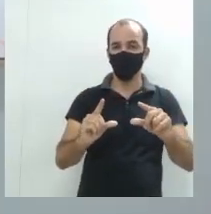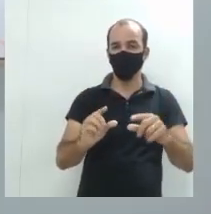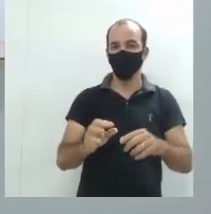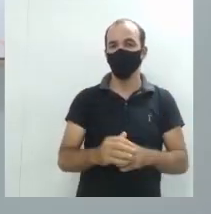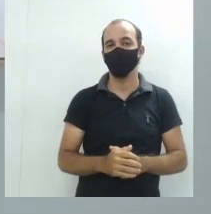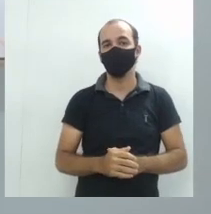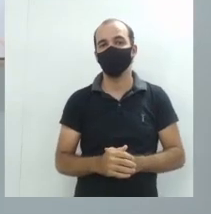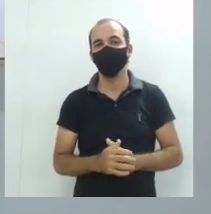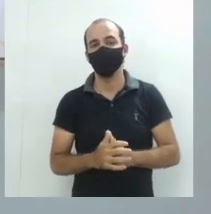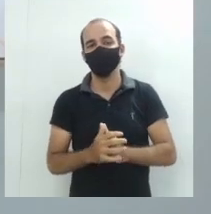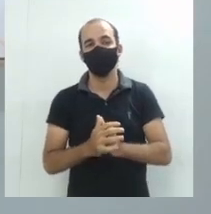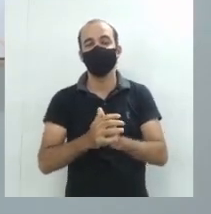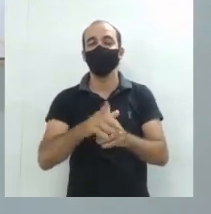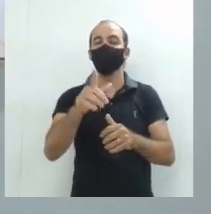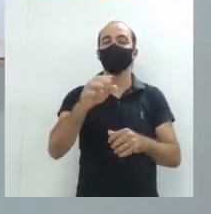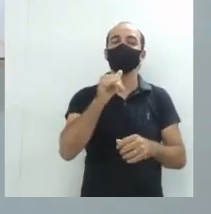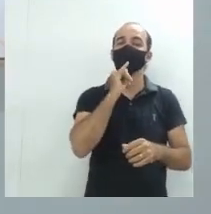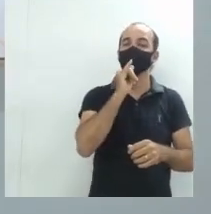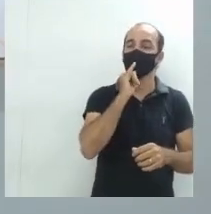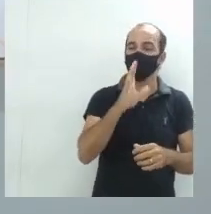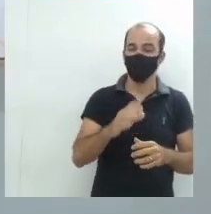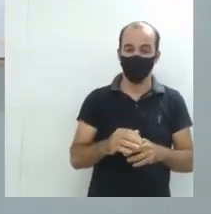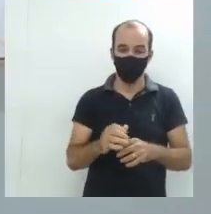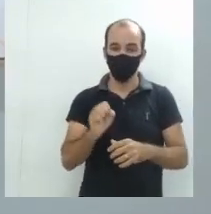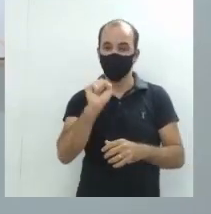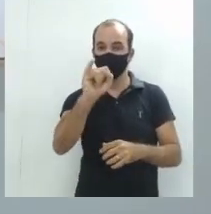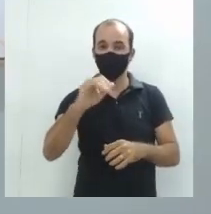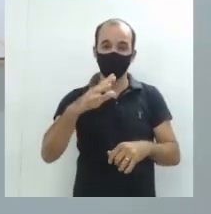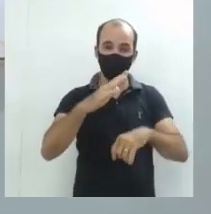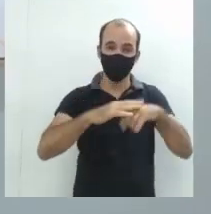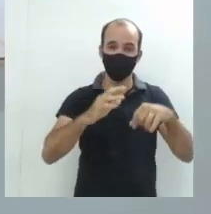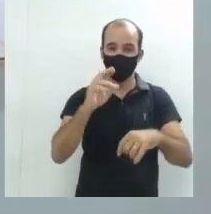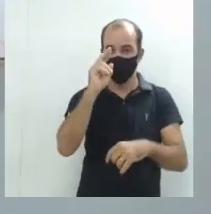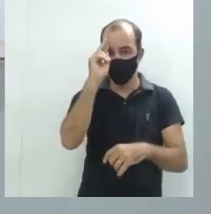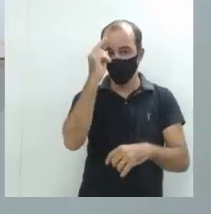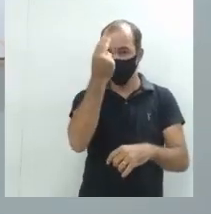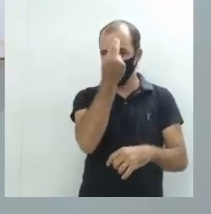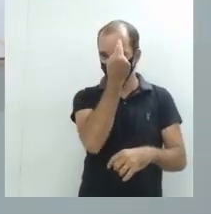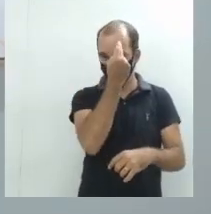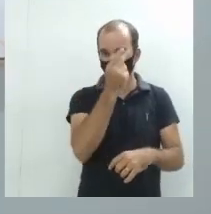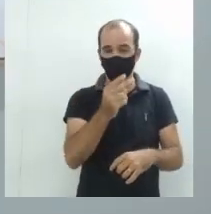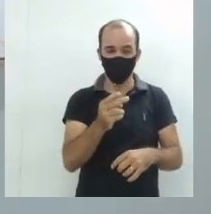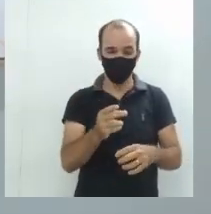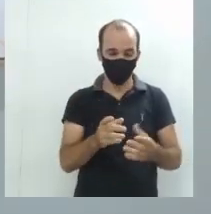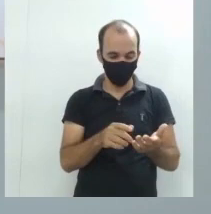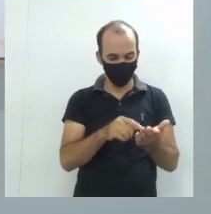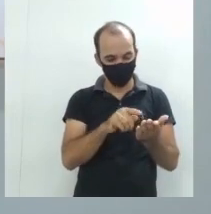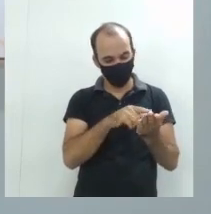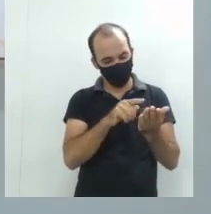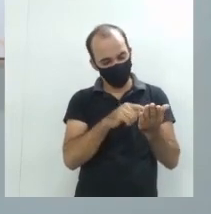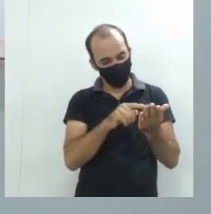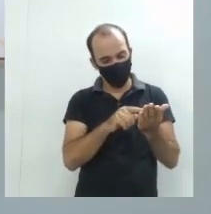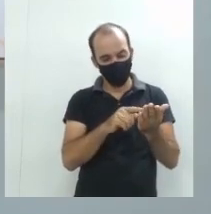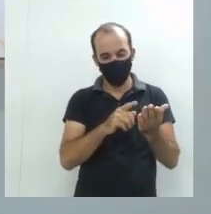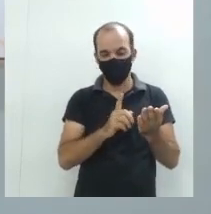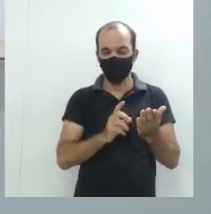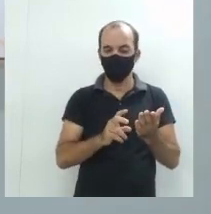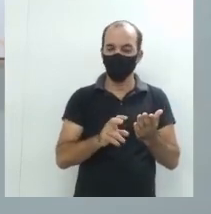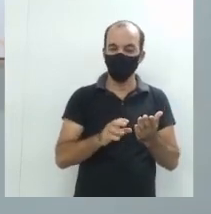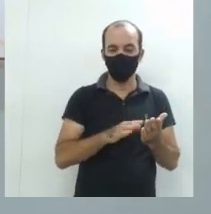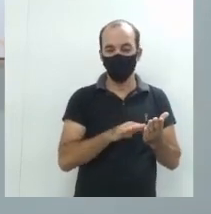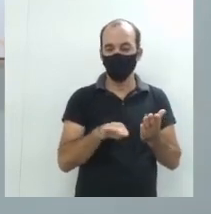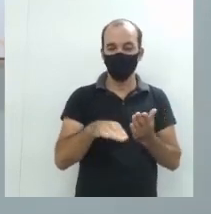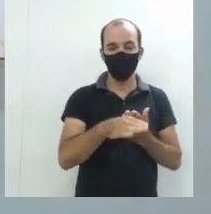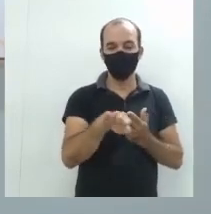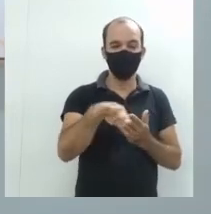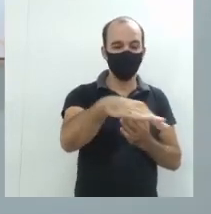Uber. Aí você pede um Uber, ele vai calcular a trajetória. Puxa, vai dar para chegar em casa R$10. Porque o Uber,